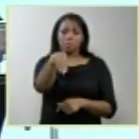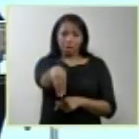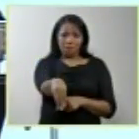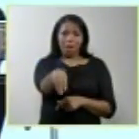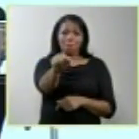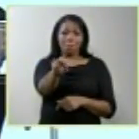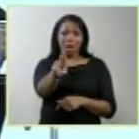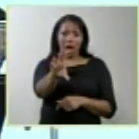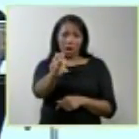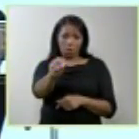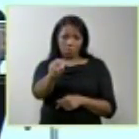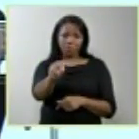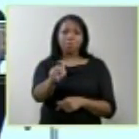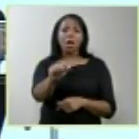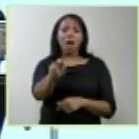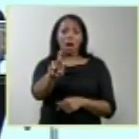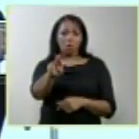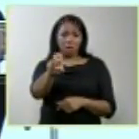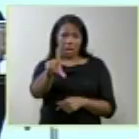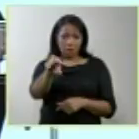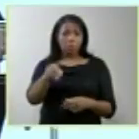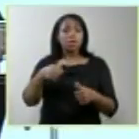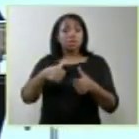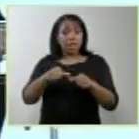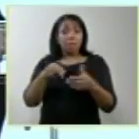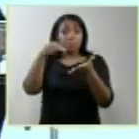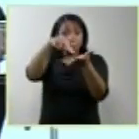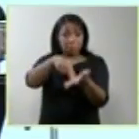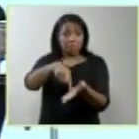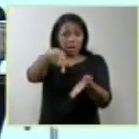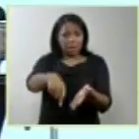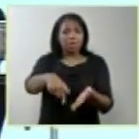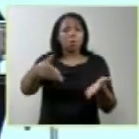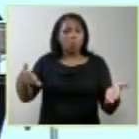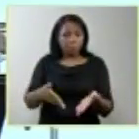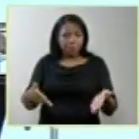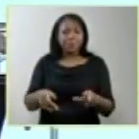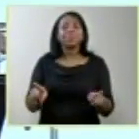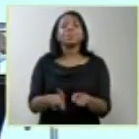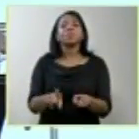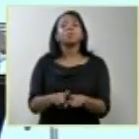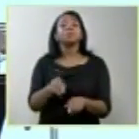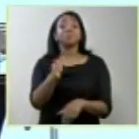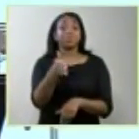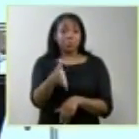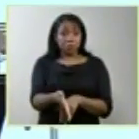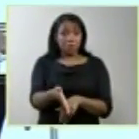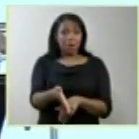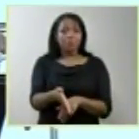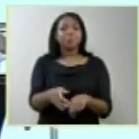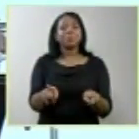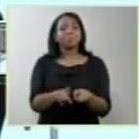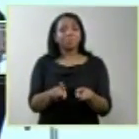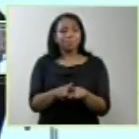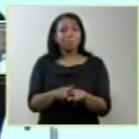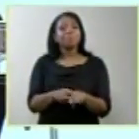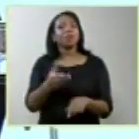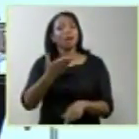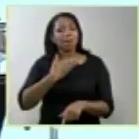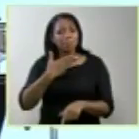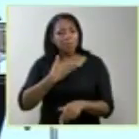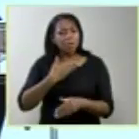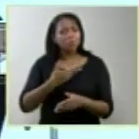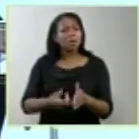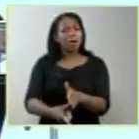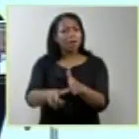de dizer da honra de poder estar presente aqui com vocês. E já pelo decorrer dos colegas que falaram